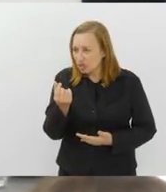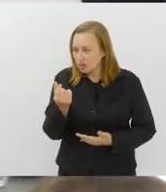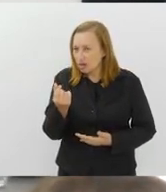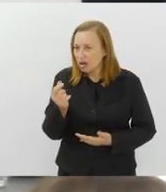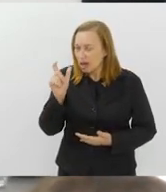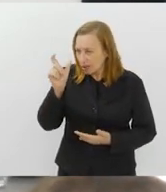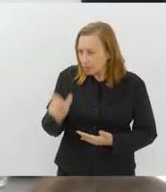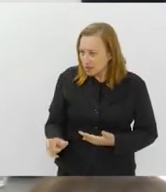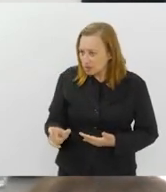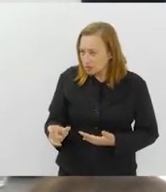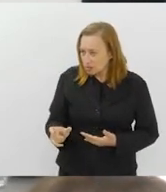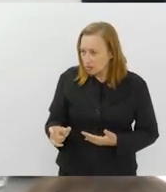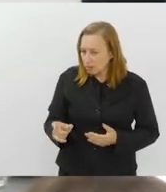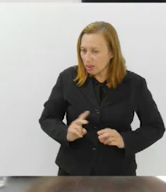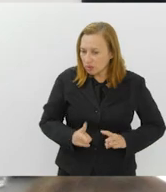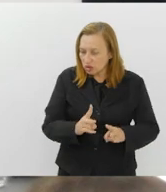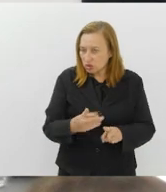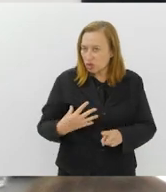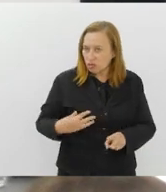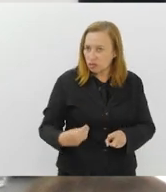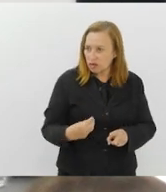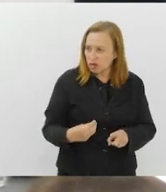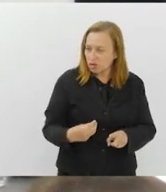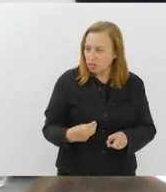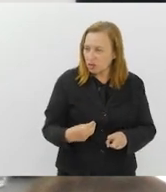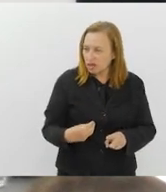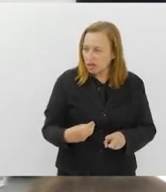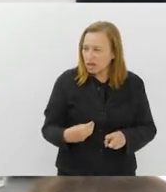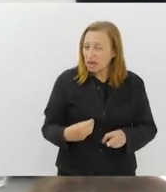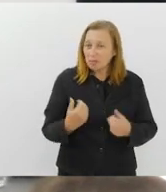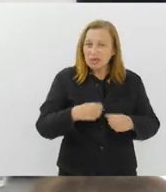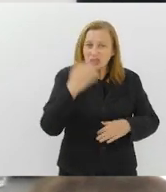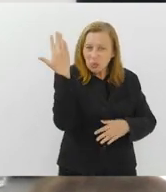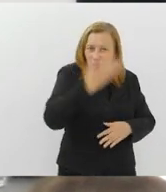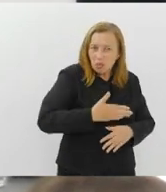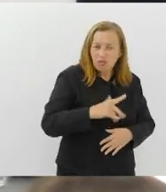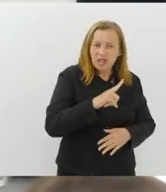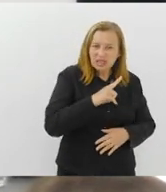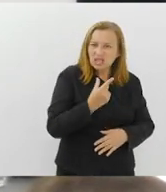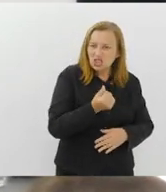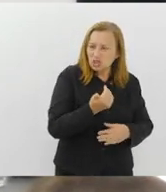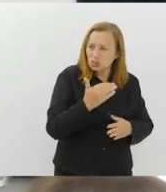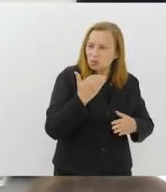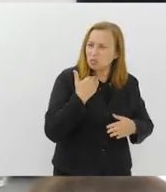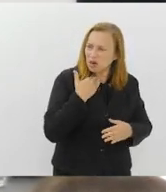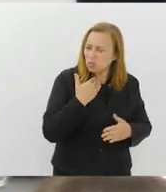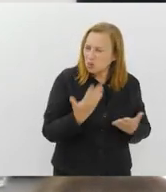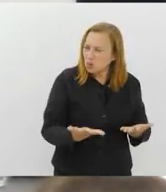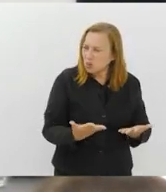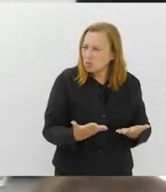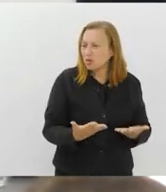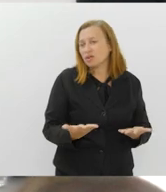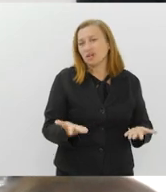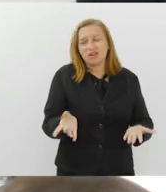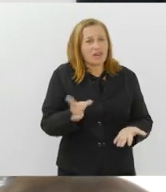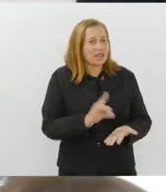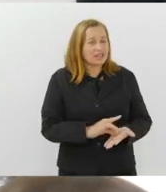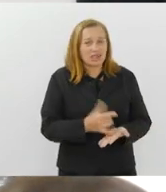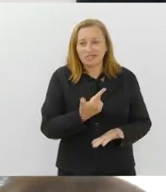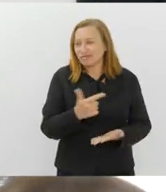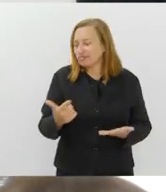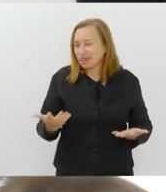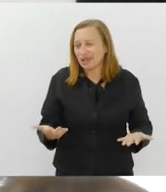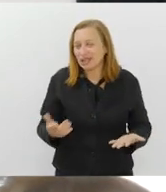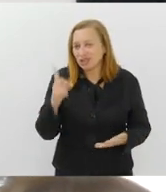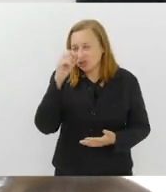você não justificar, você não tem um reembolso. É fora da realidade. É fora da realidade. É muito difícil tudo isso que vem